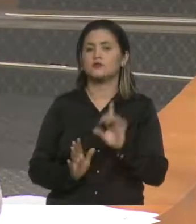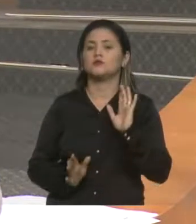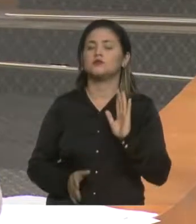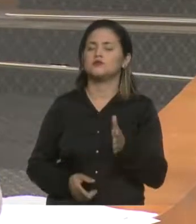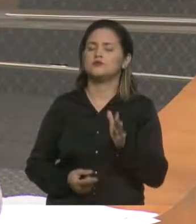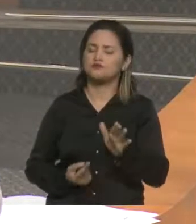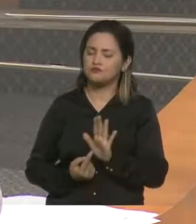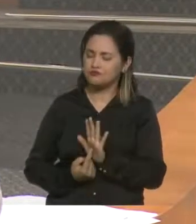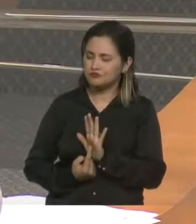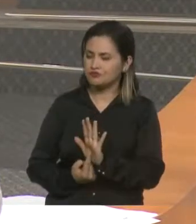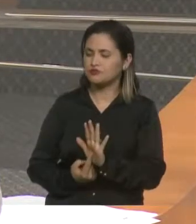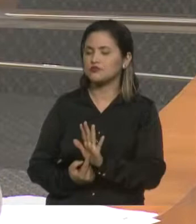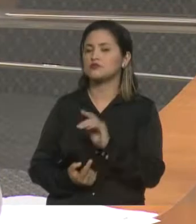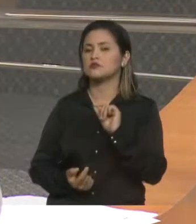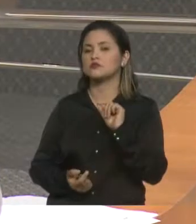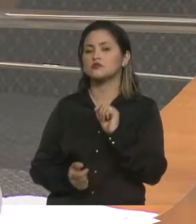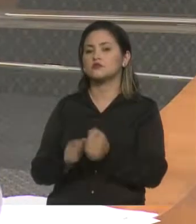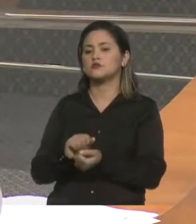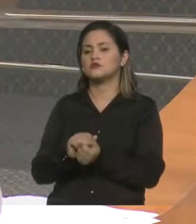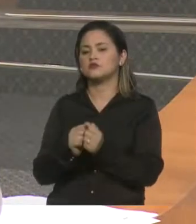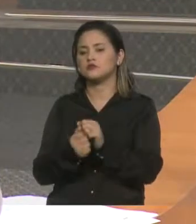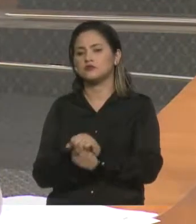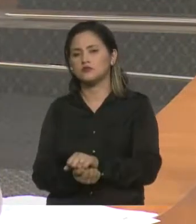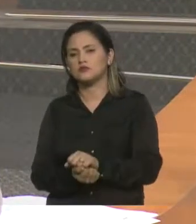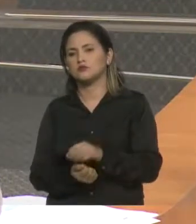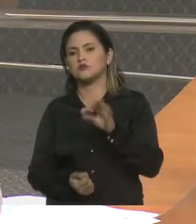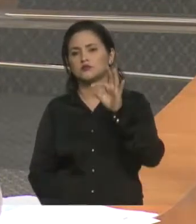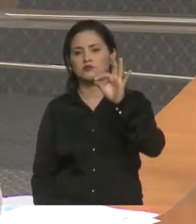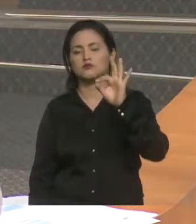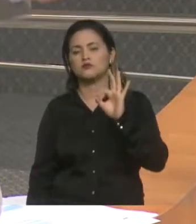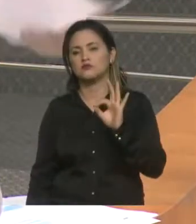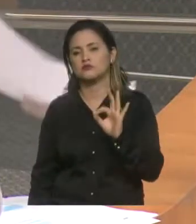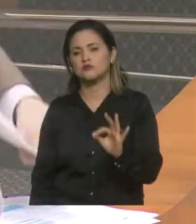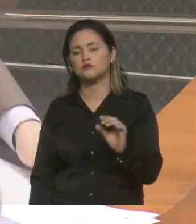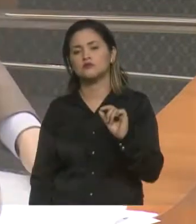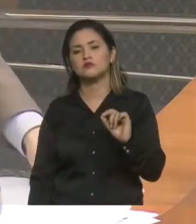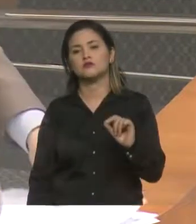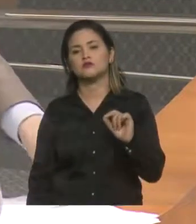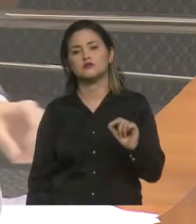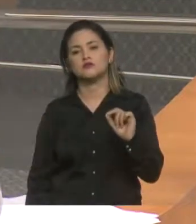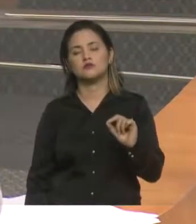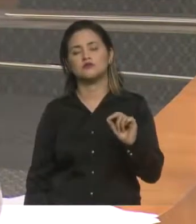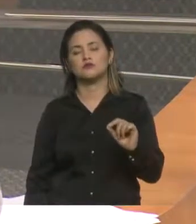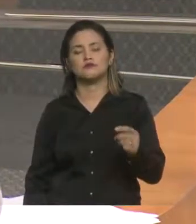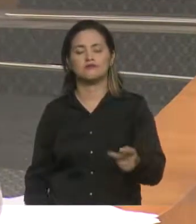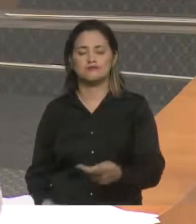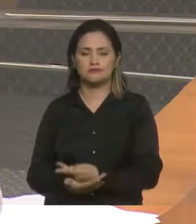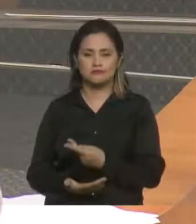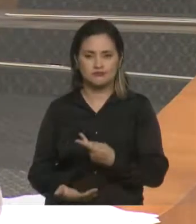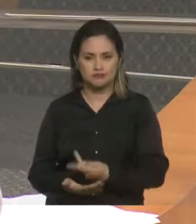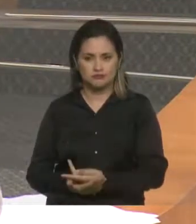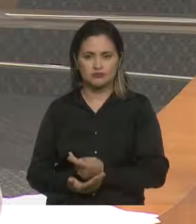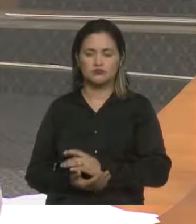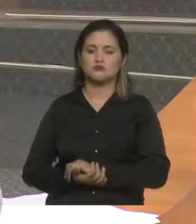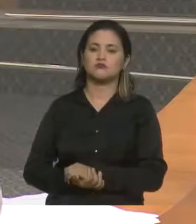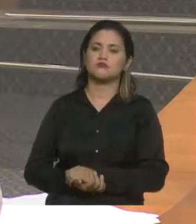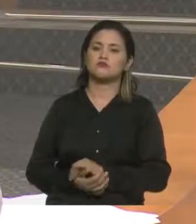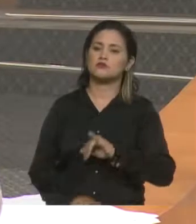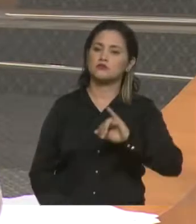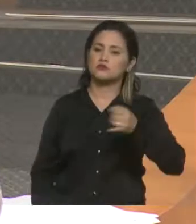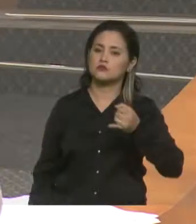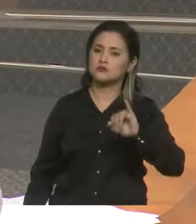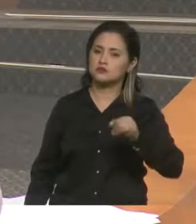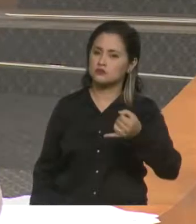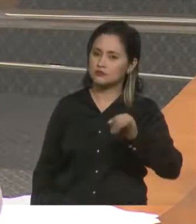aqui, ajustando o percentual que estava equivocado. Em janeiro,